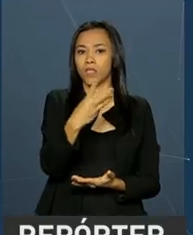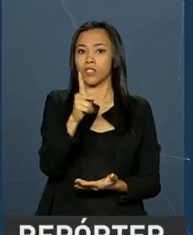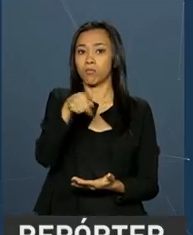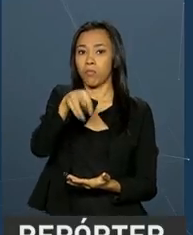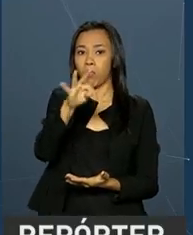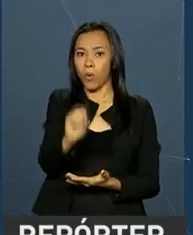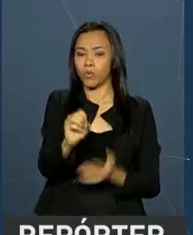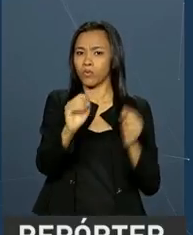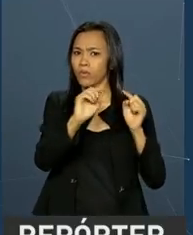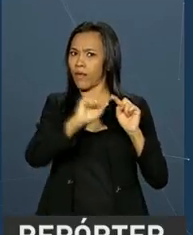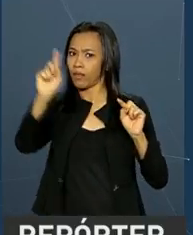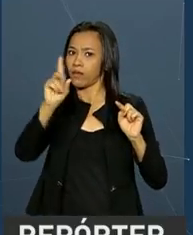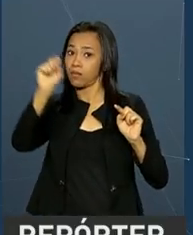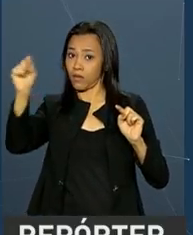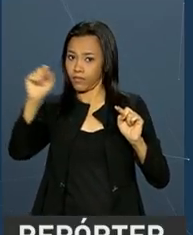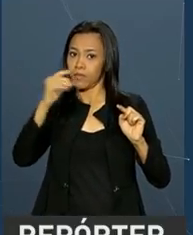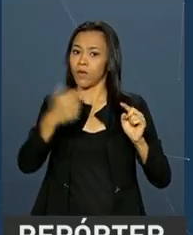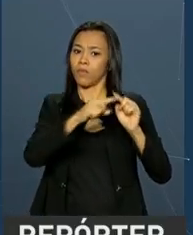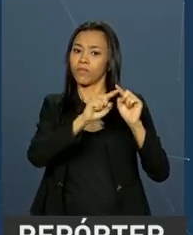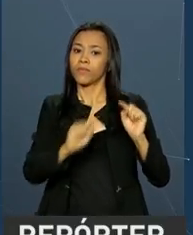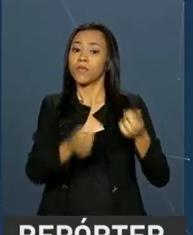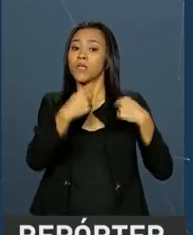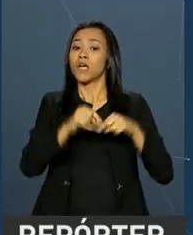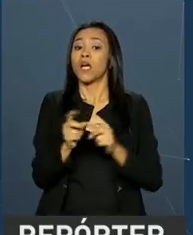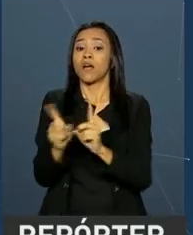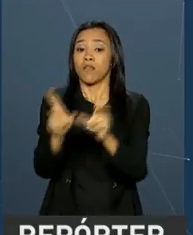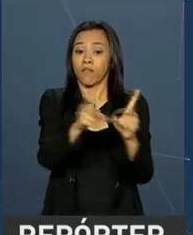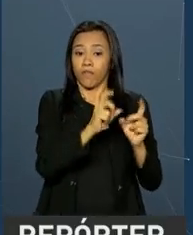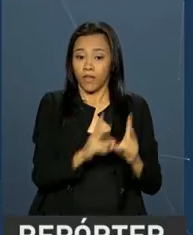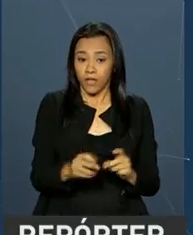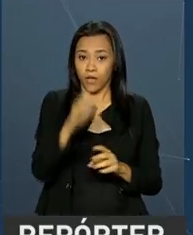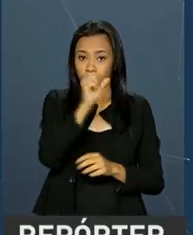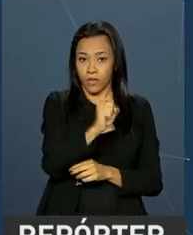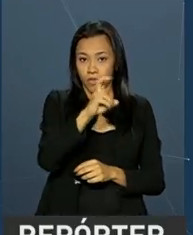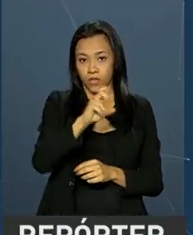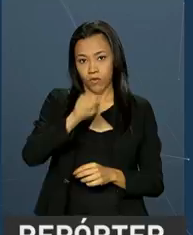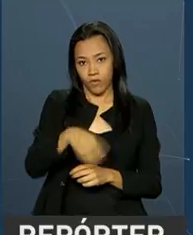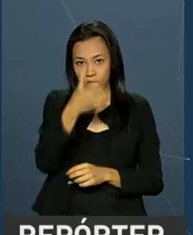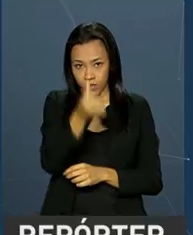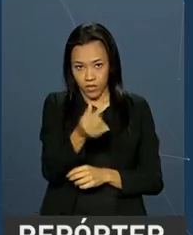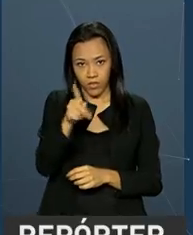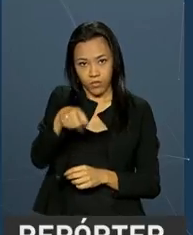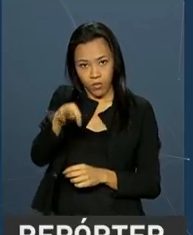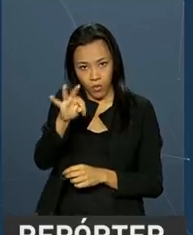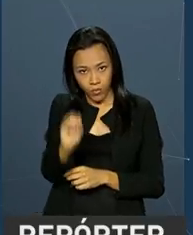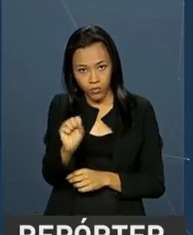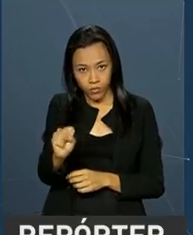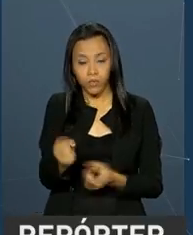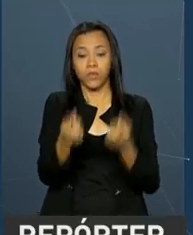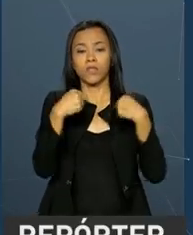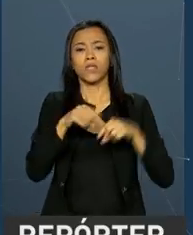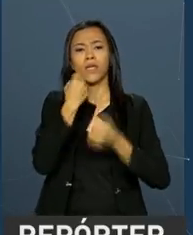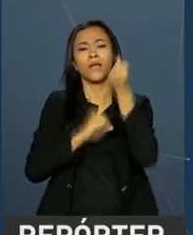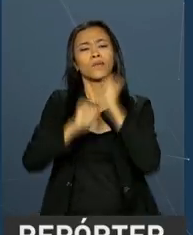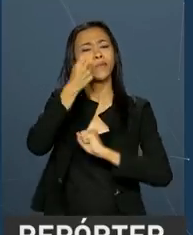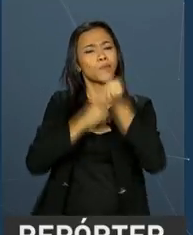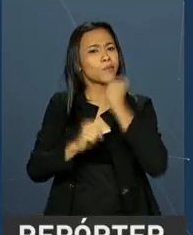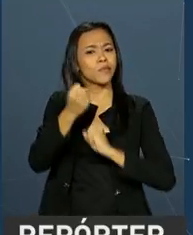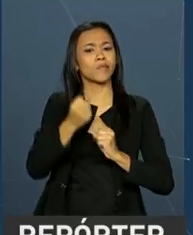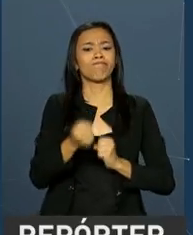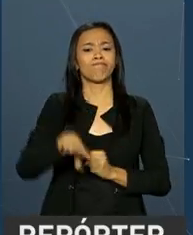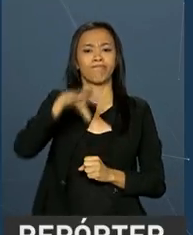escala que vai até 100 do comércio somou us 85,6 pontos e da indústria atingiu